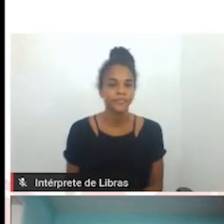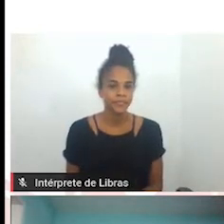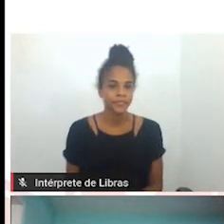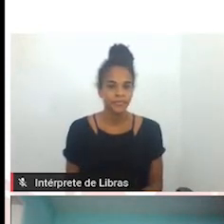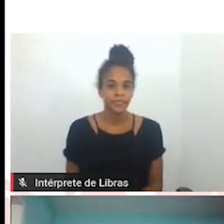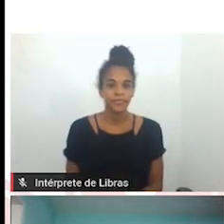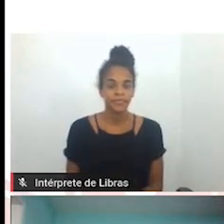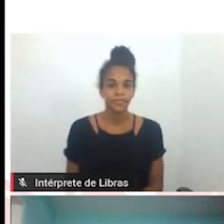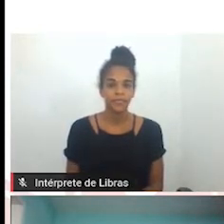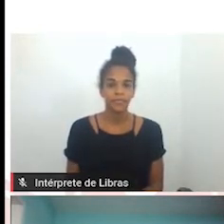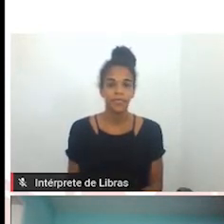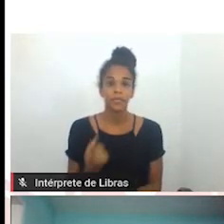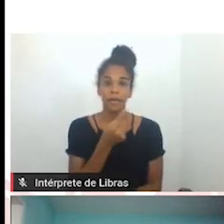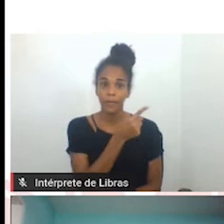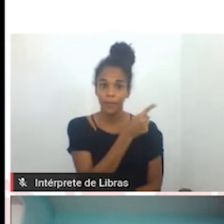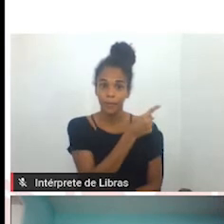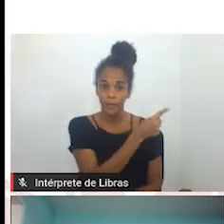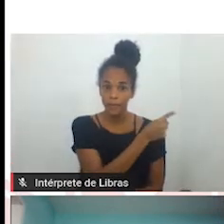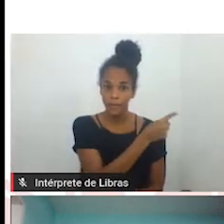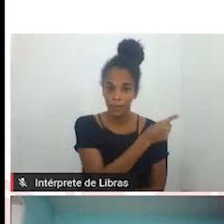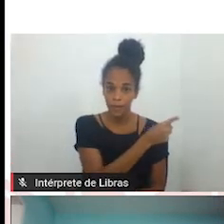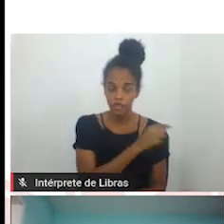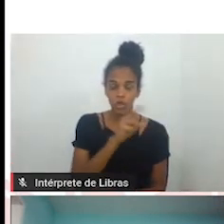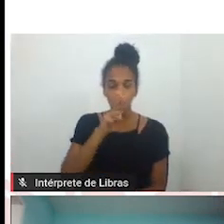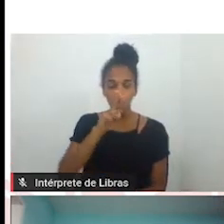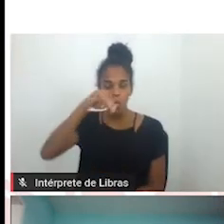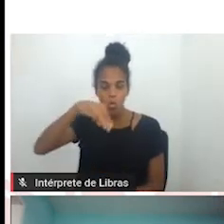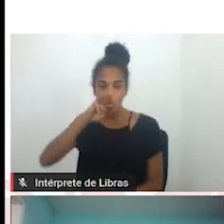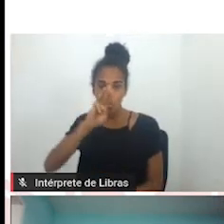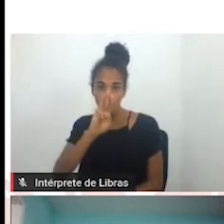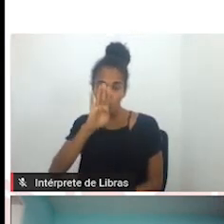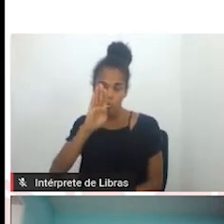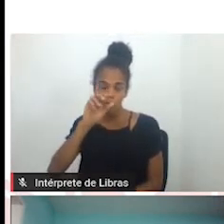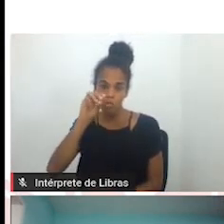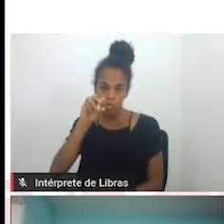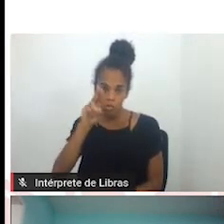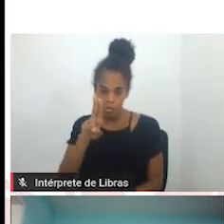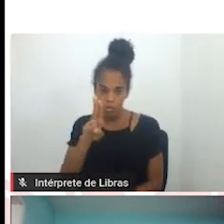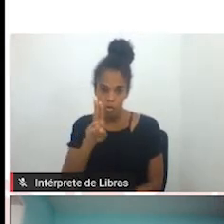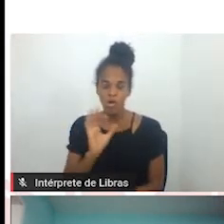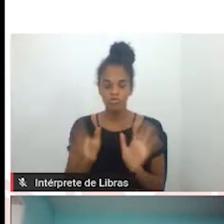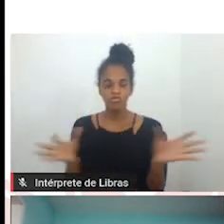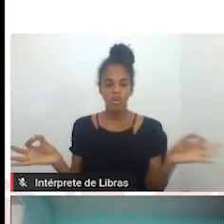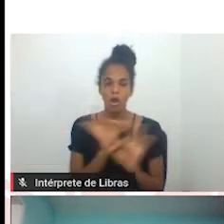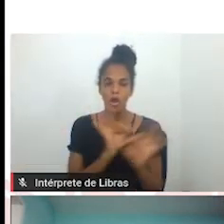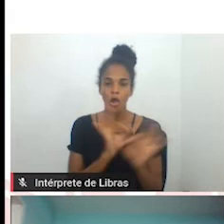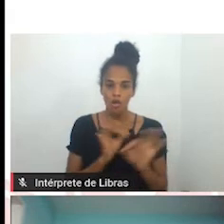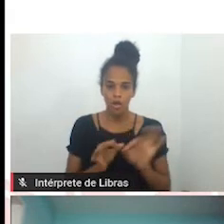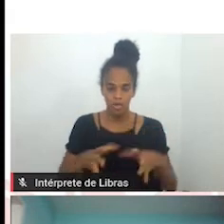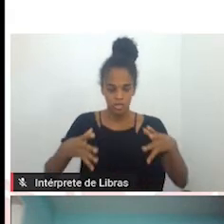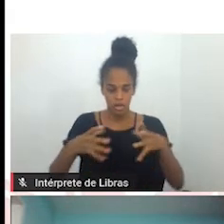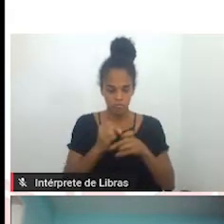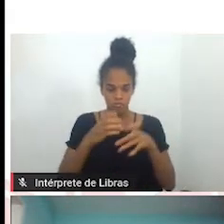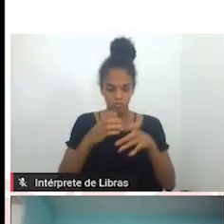Aí tem uma imagem do umbu preparado já, com filtro, traqueia, sistema de aspiração fechado, não está com a aerocâmera